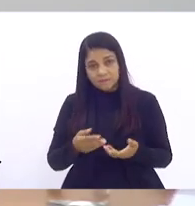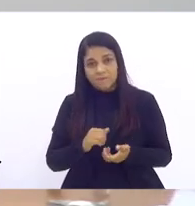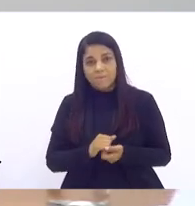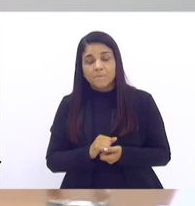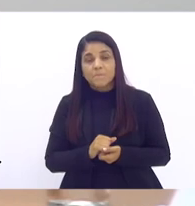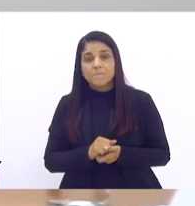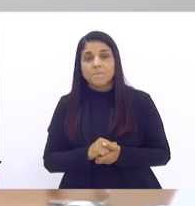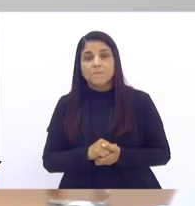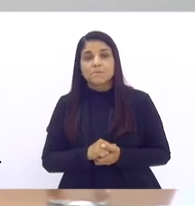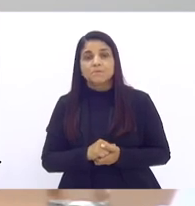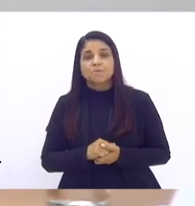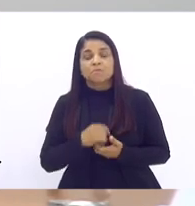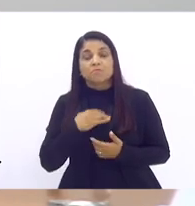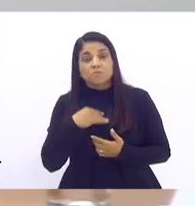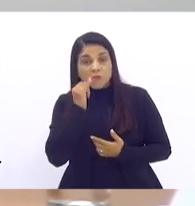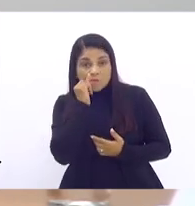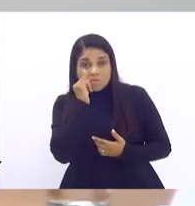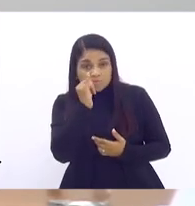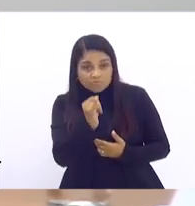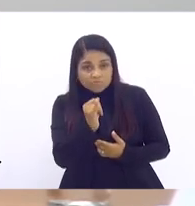e eu coloco então